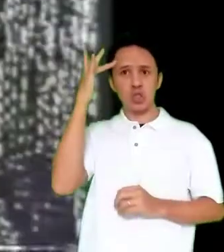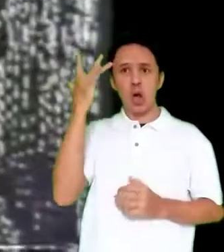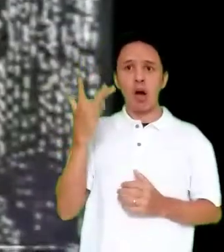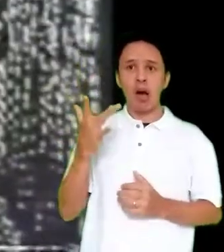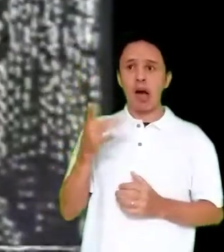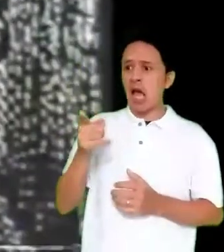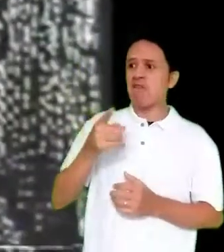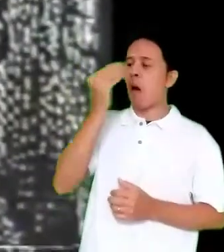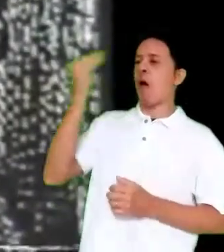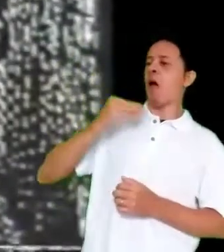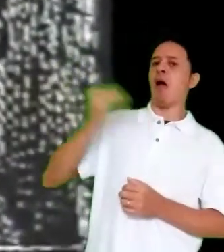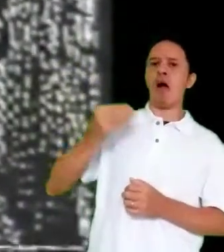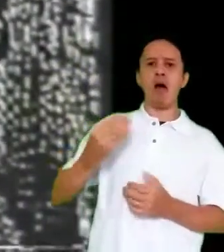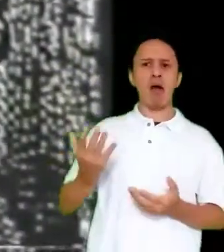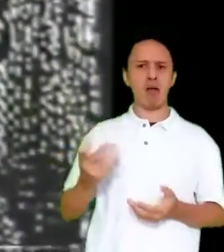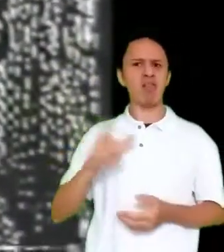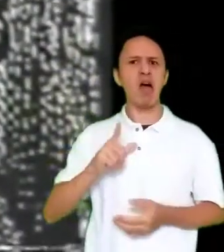Alguns deles mal nos cumprimentam.